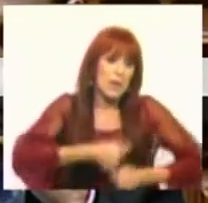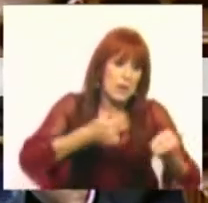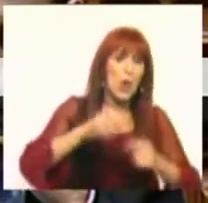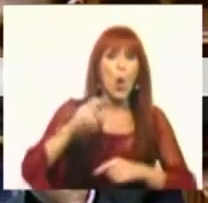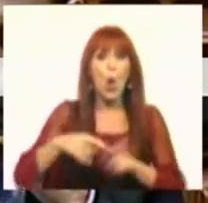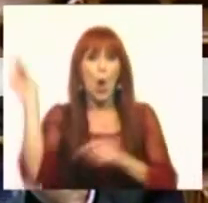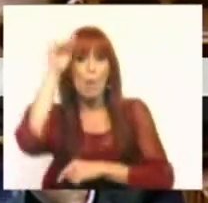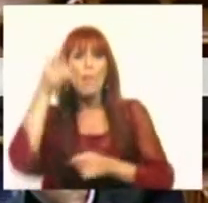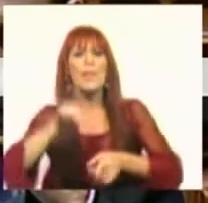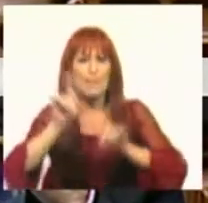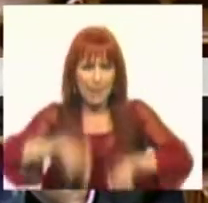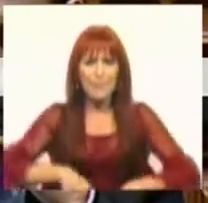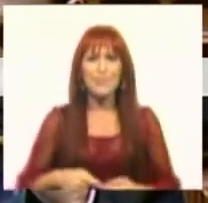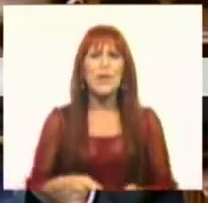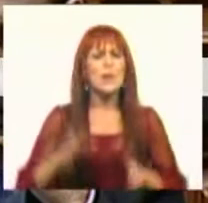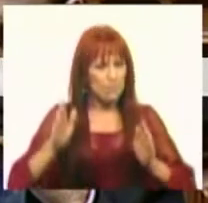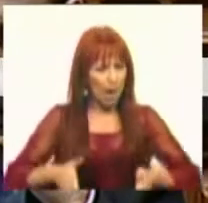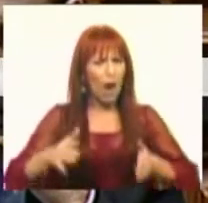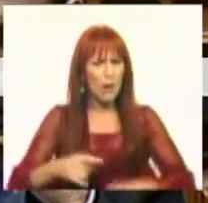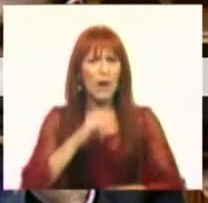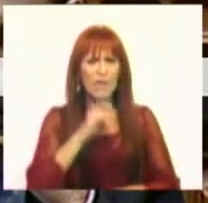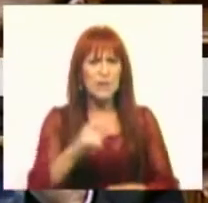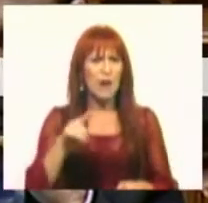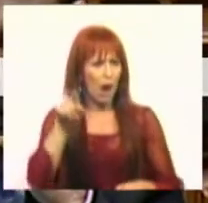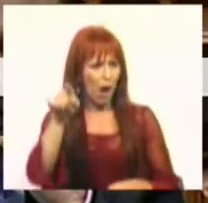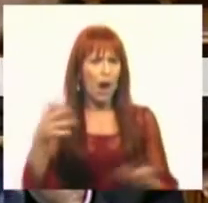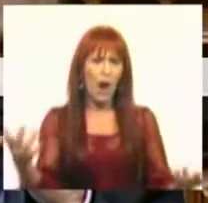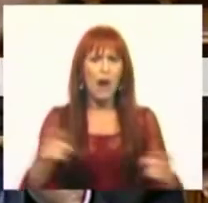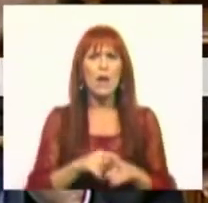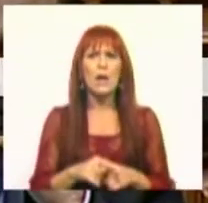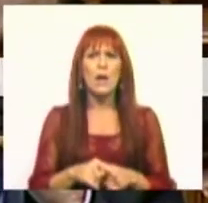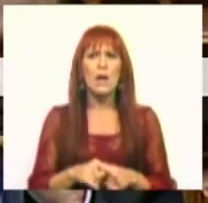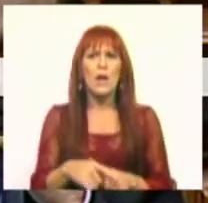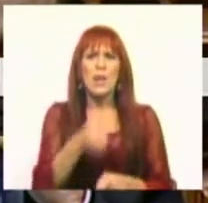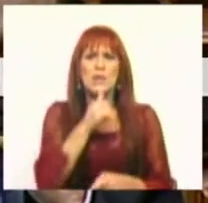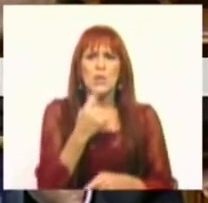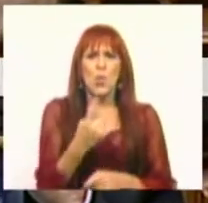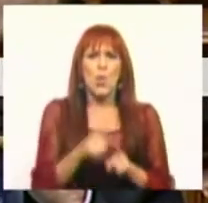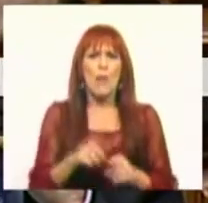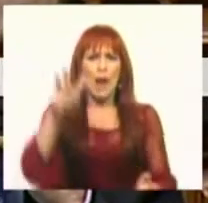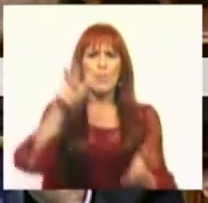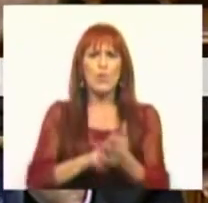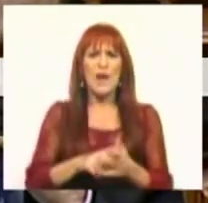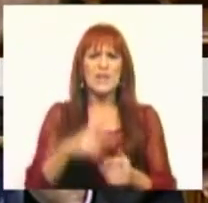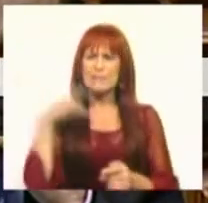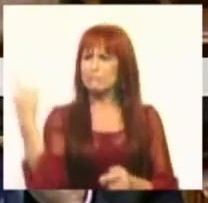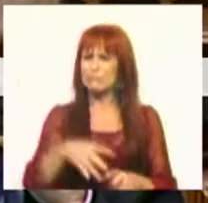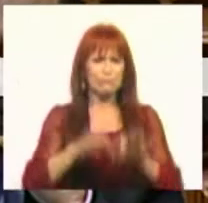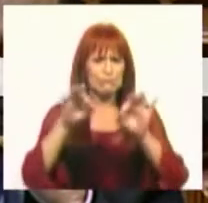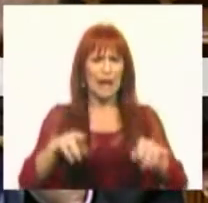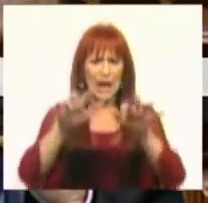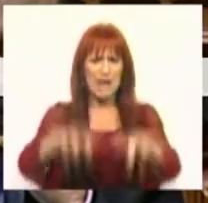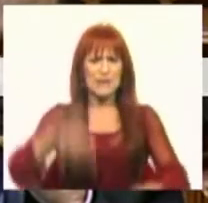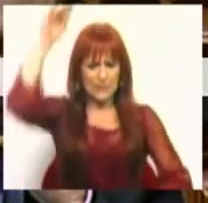quer em meio rural. E vale a pena aqui chamar à colação uma decisão aprovada por unanimidade